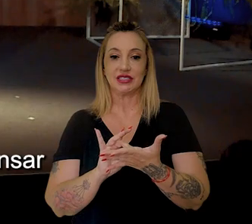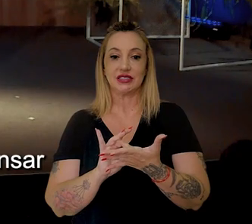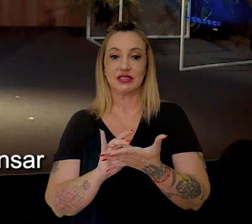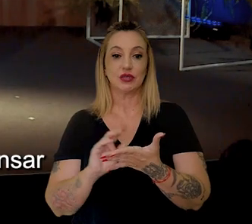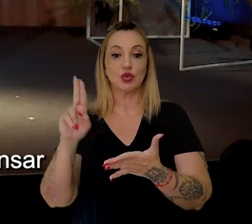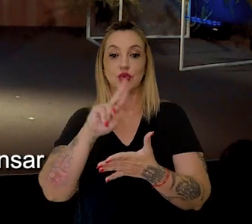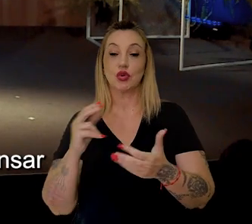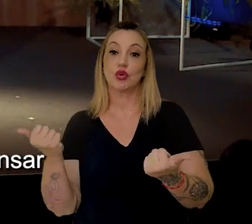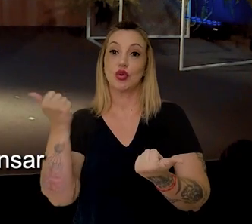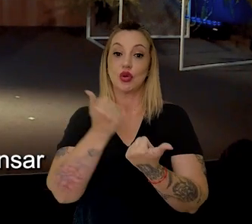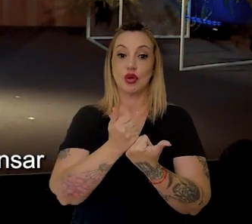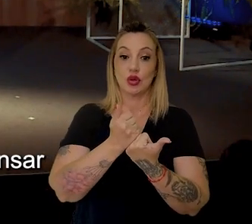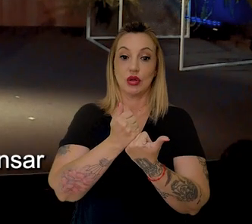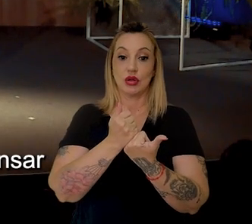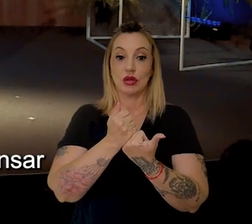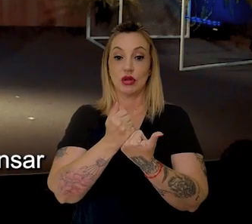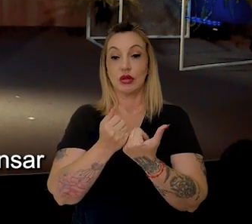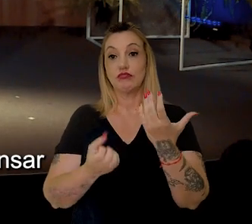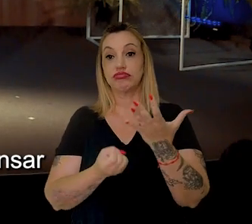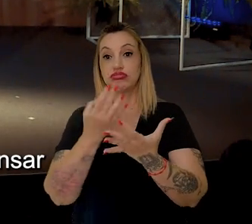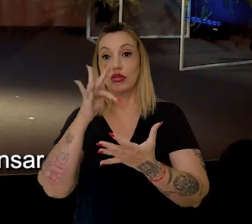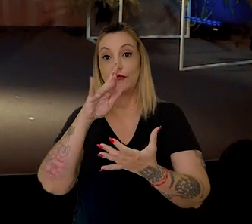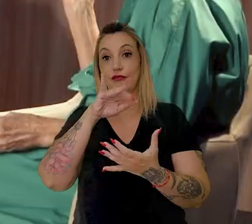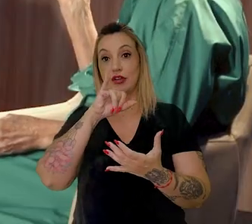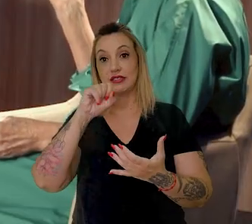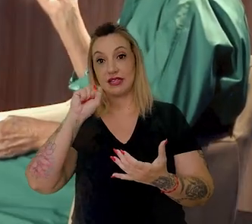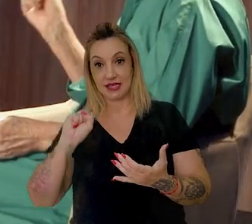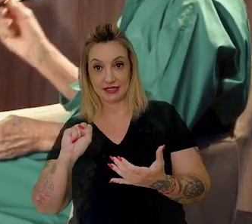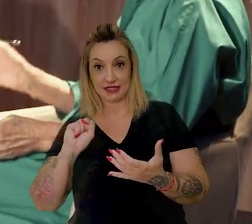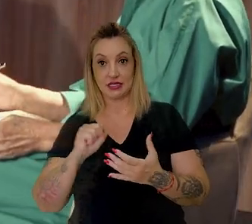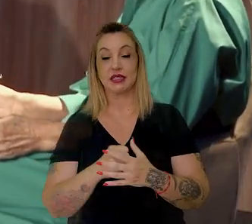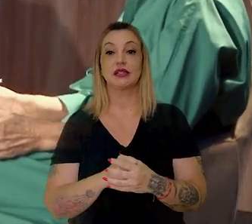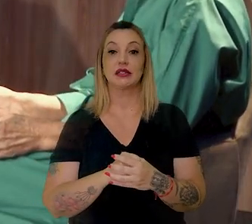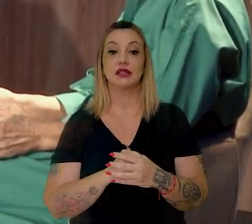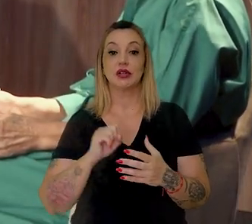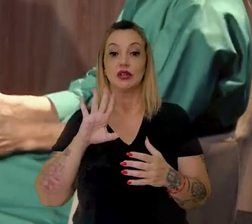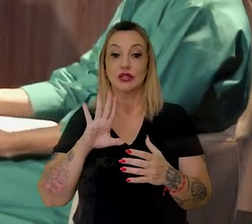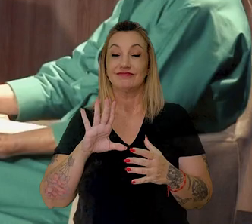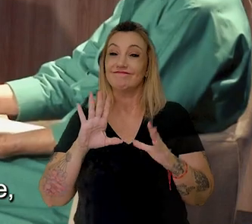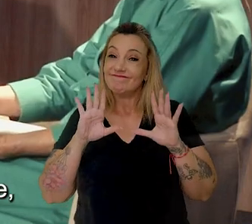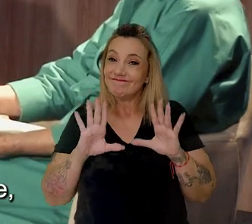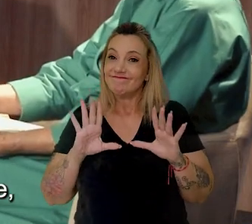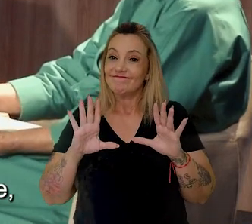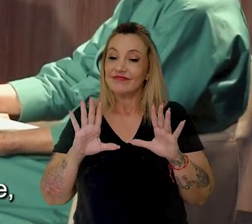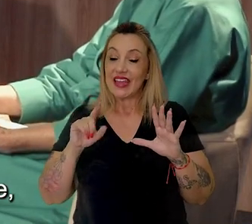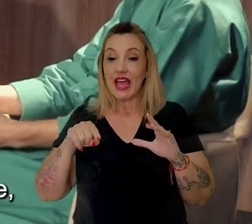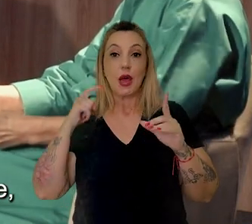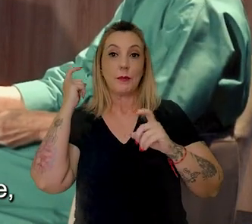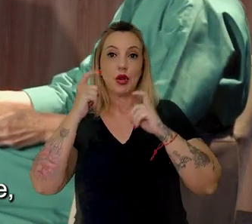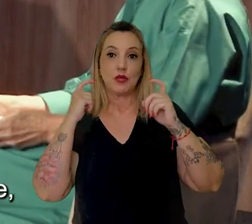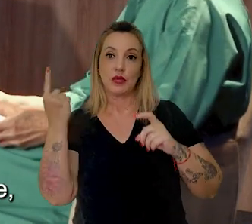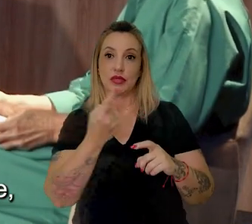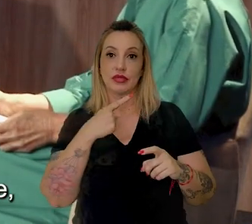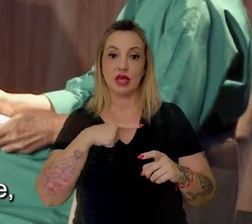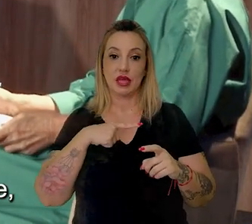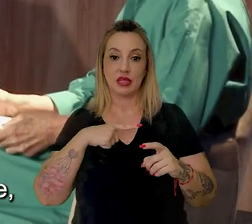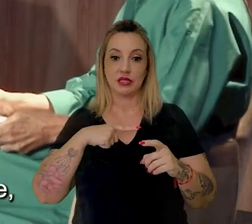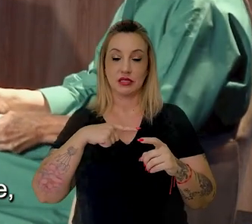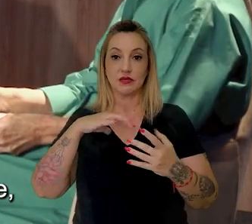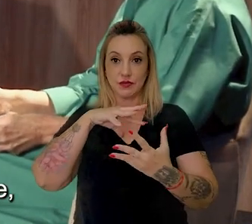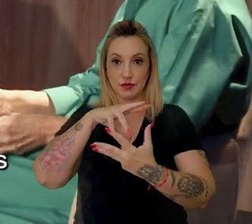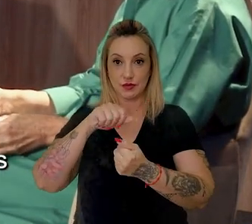deveria ser usado para compensar emissões fósseis né Ou seja no fundo no fundo é essa preocupação que a gente tem